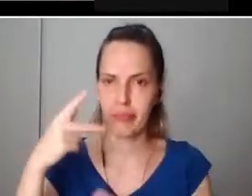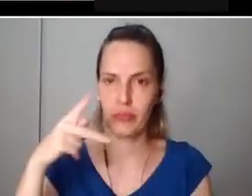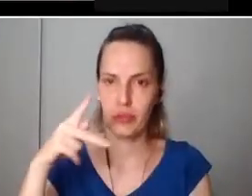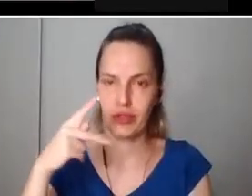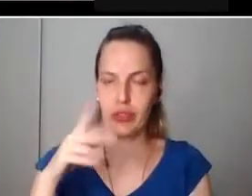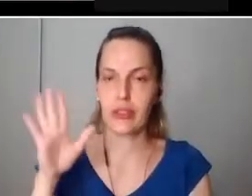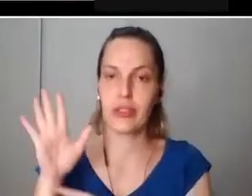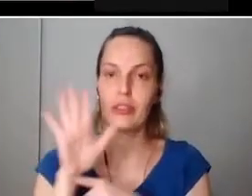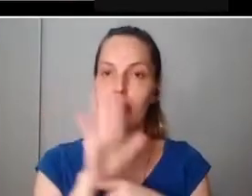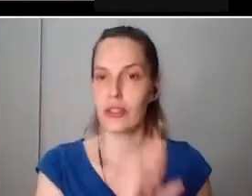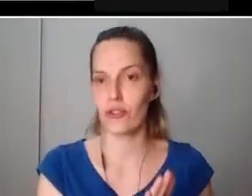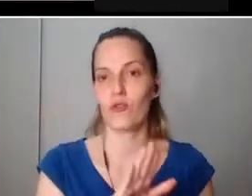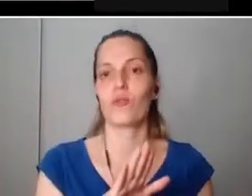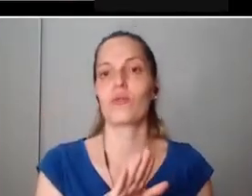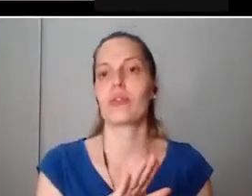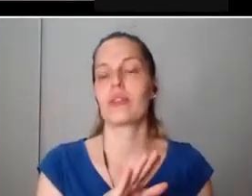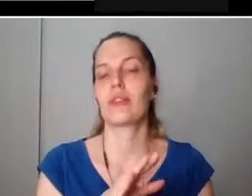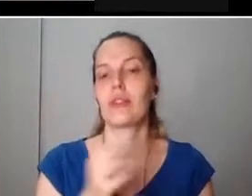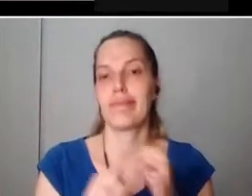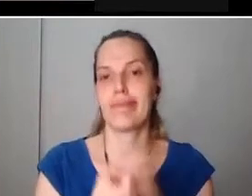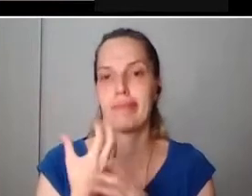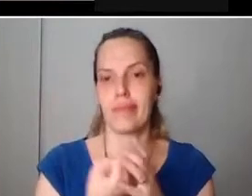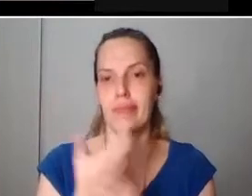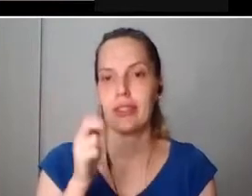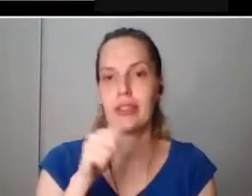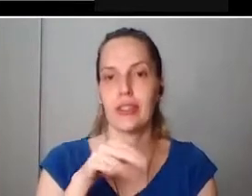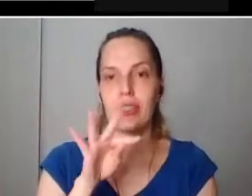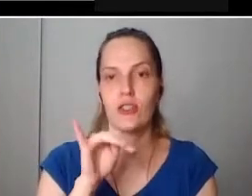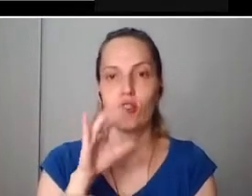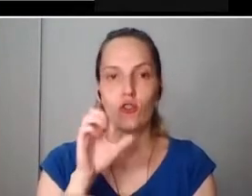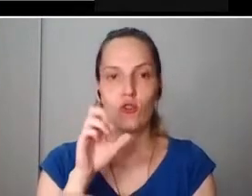anticorpo neutralizante, tá?